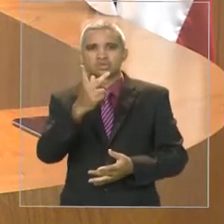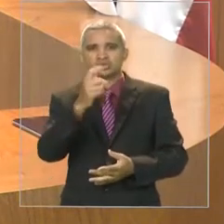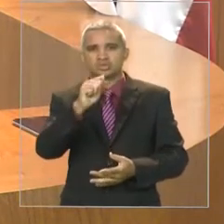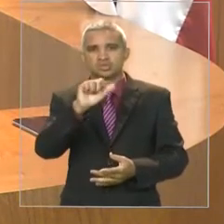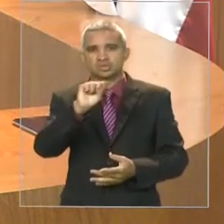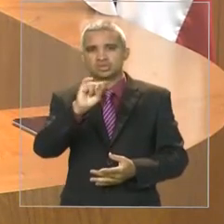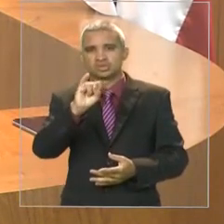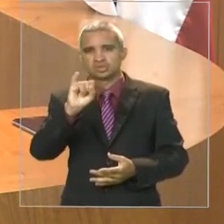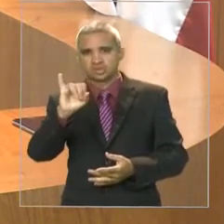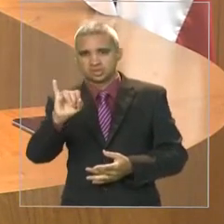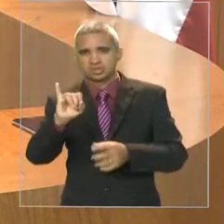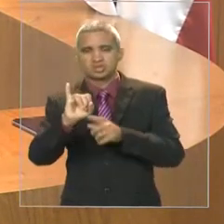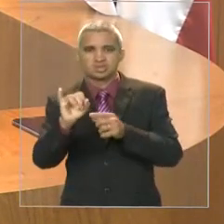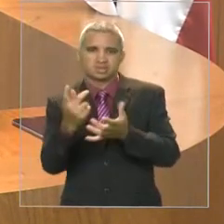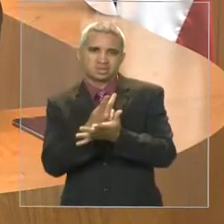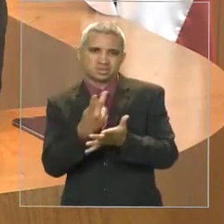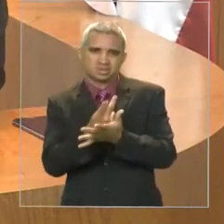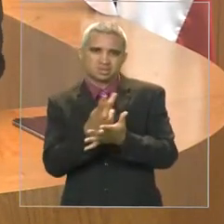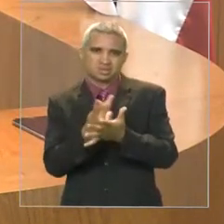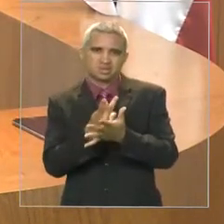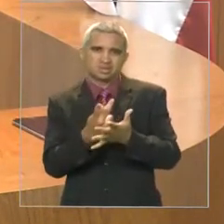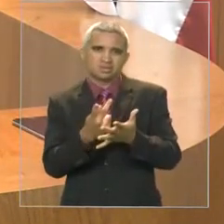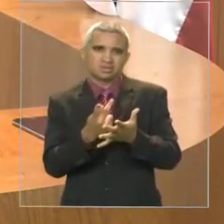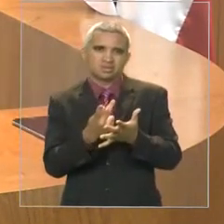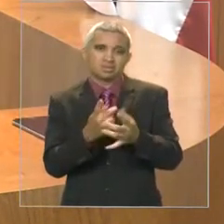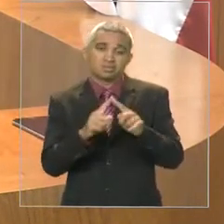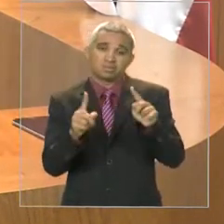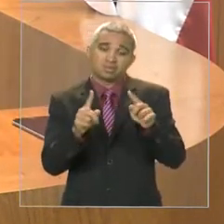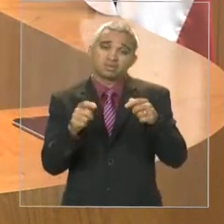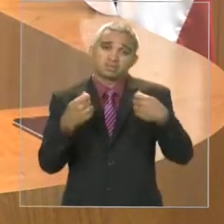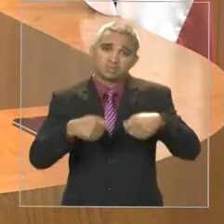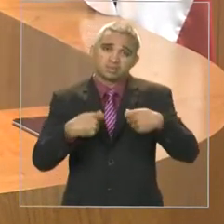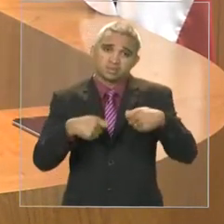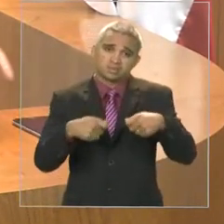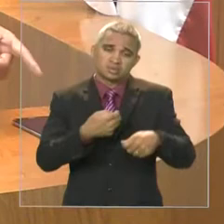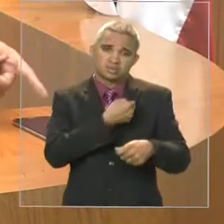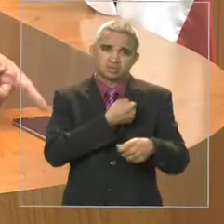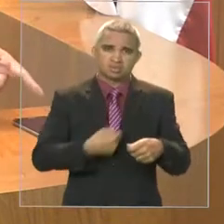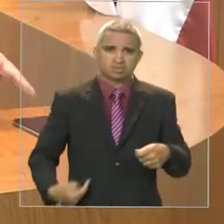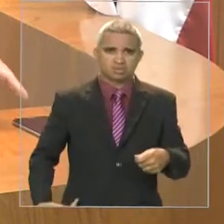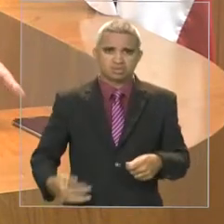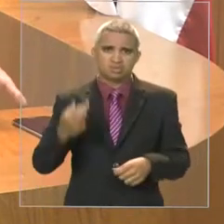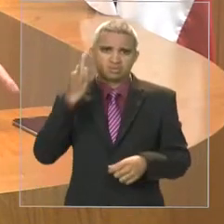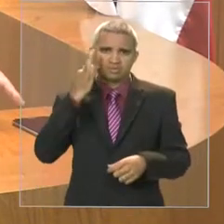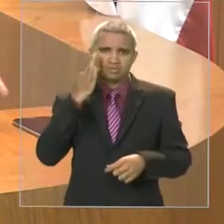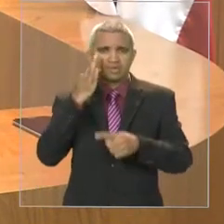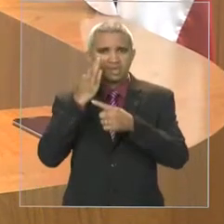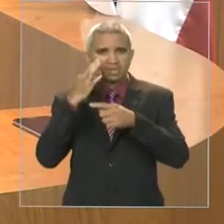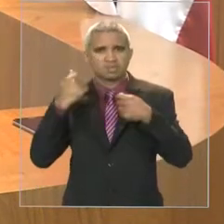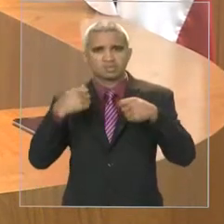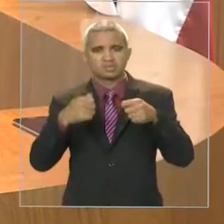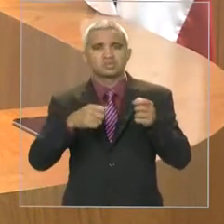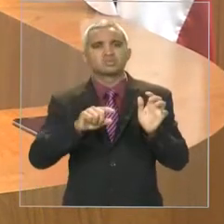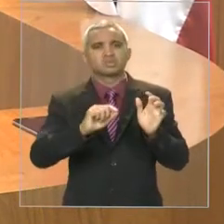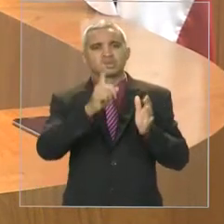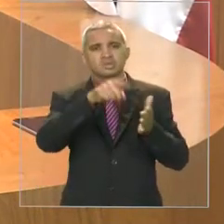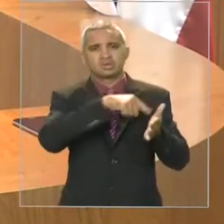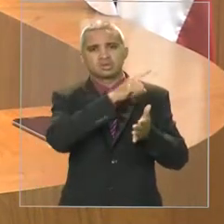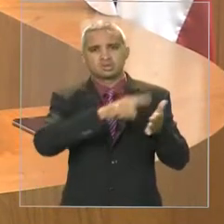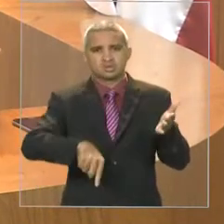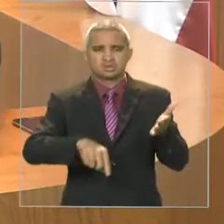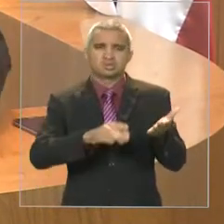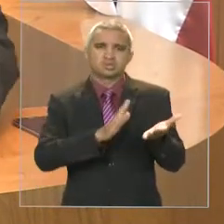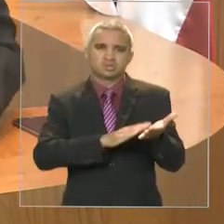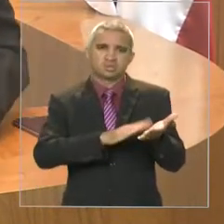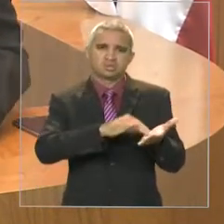gritante. E o que nós esperamos é o mínimo de humildade e honestidade do governador, que cancele agora essa licitação, uma